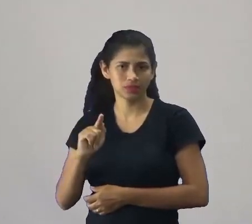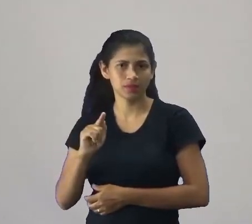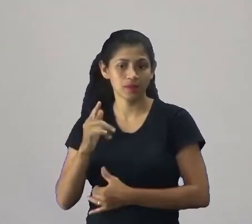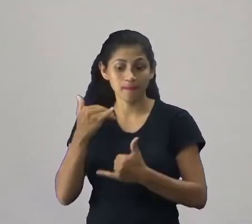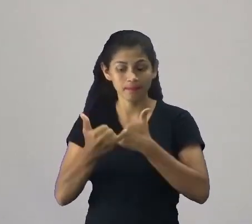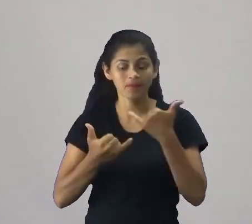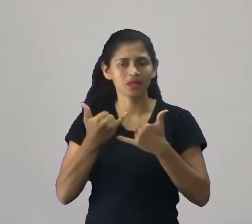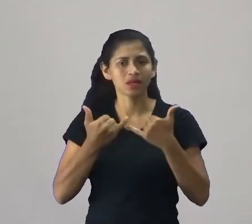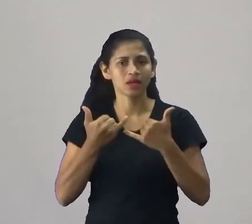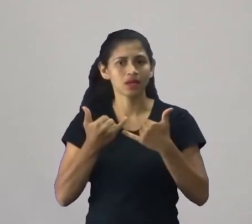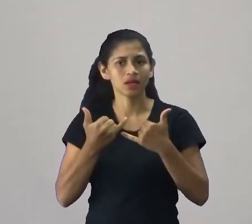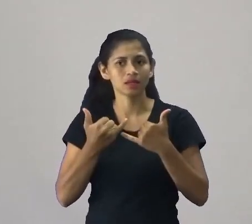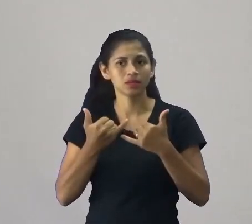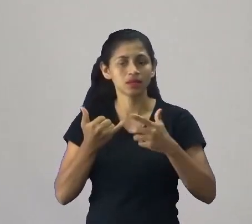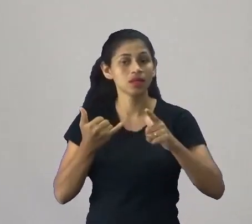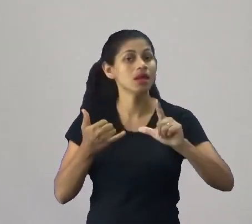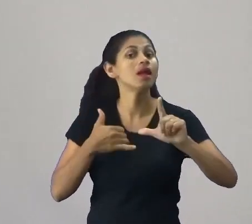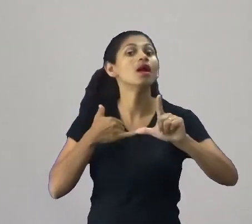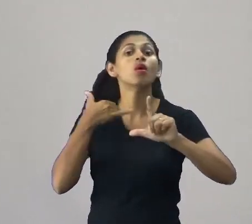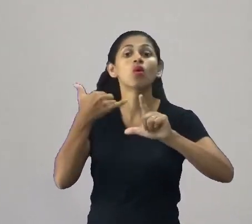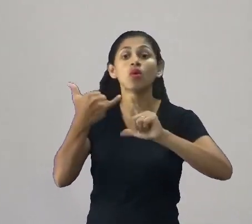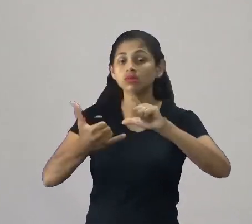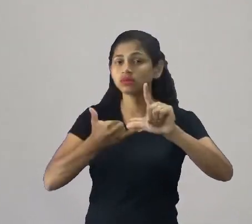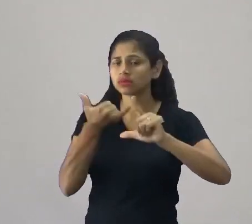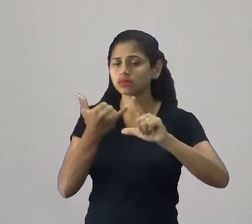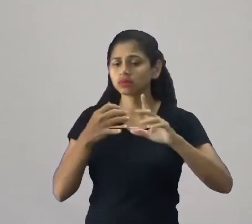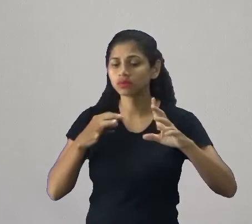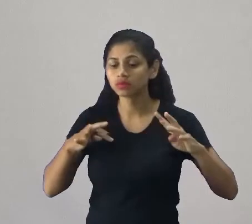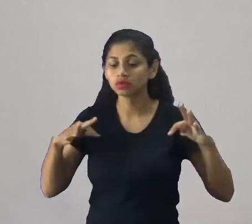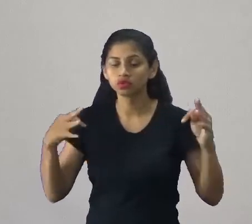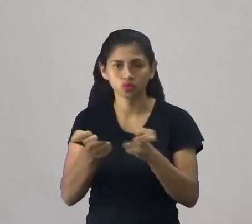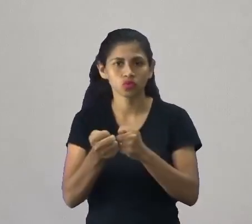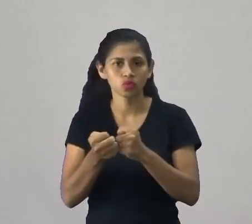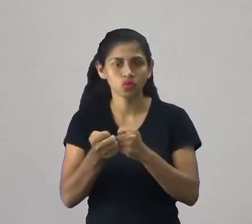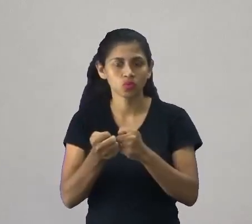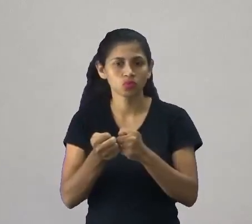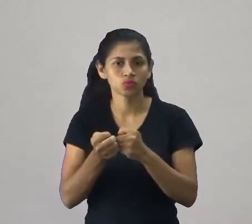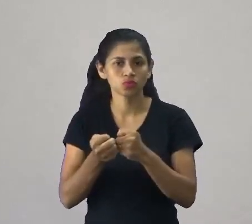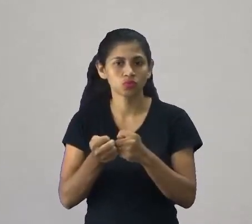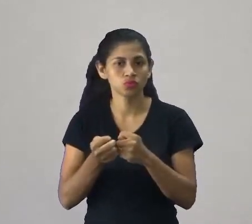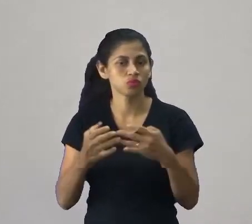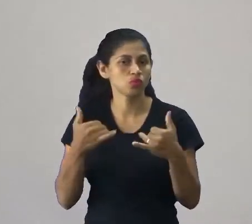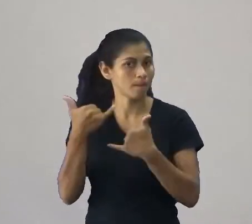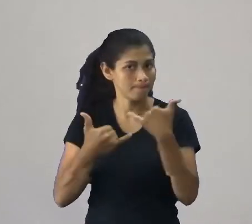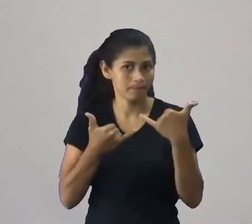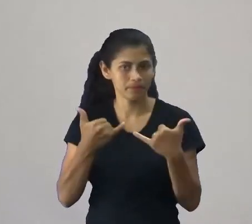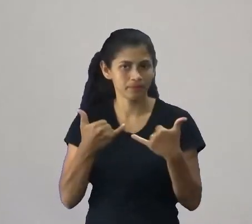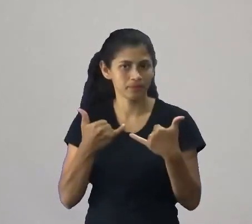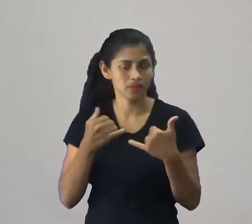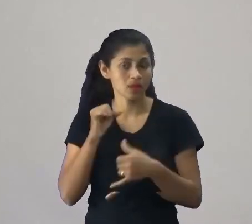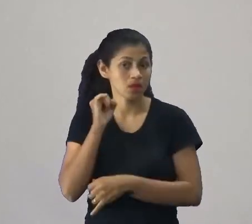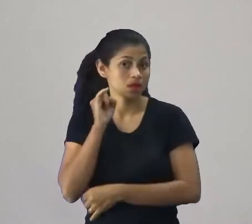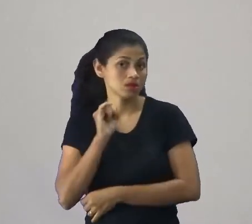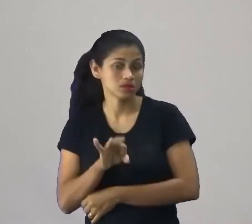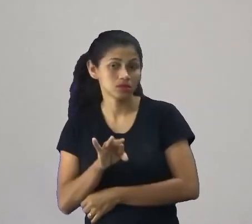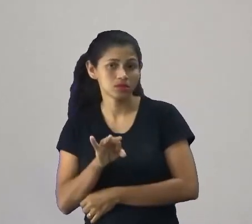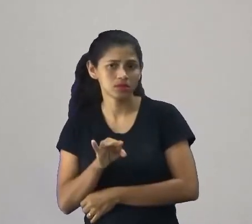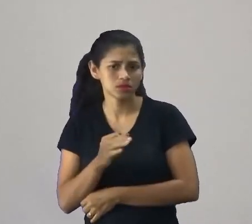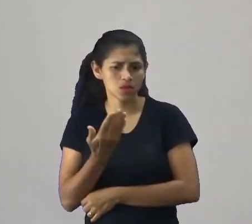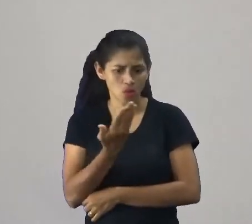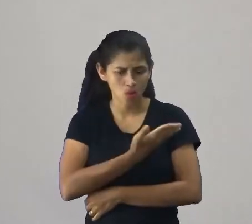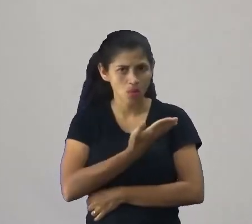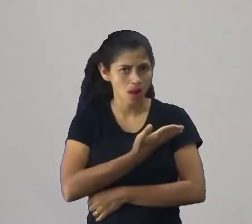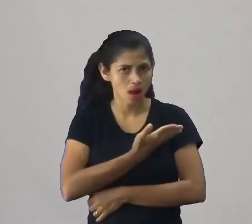de ludicidade em que todos os envolvidos estão se divertindo. Então, se o coleguinha não estava rindo, não é